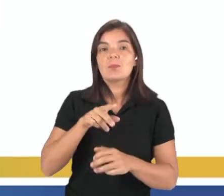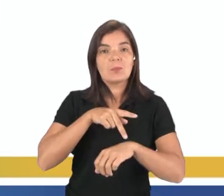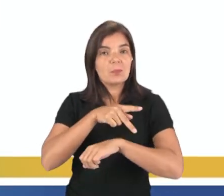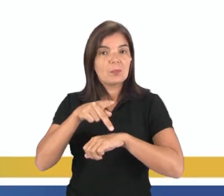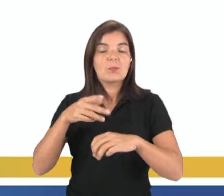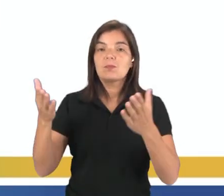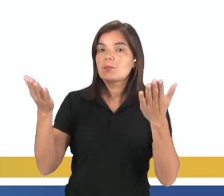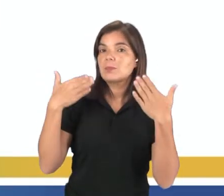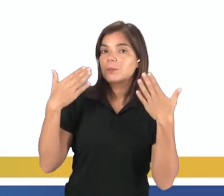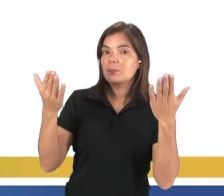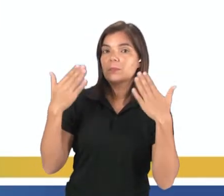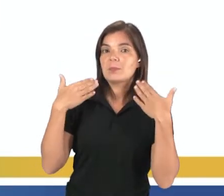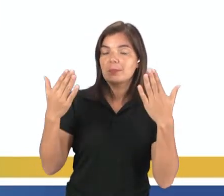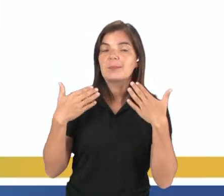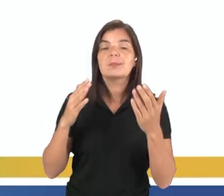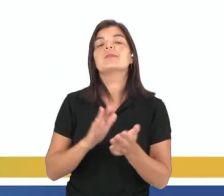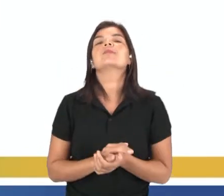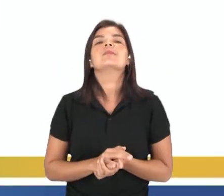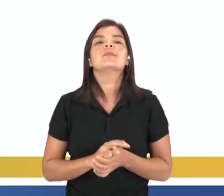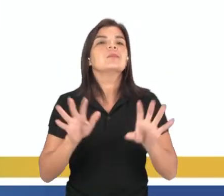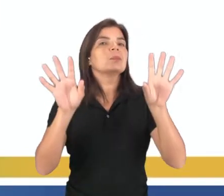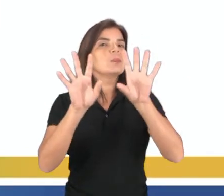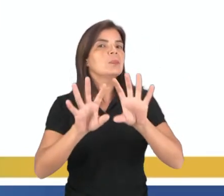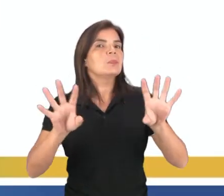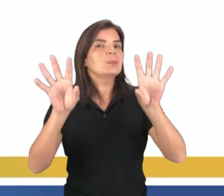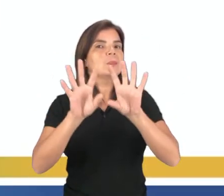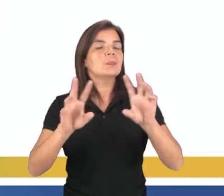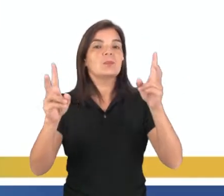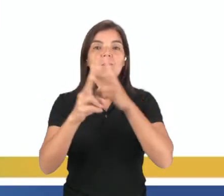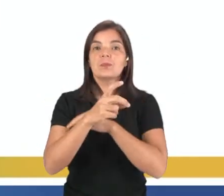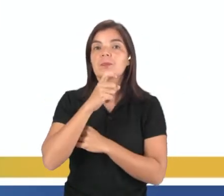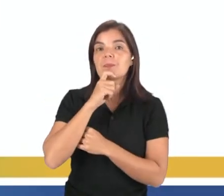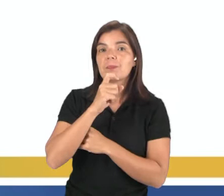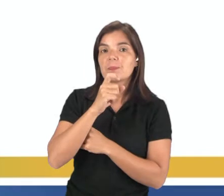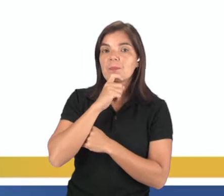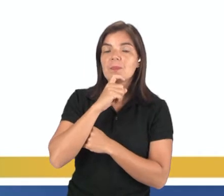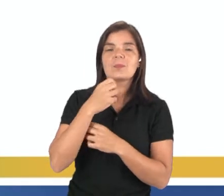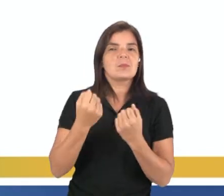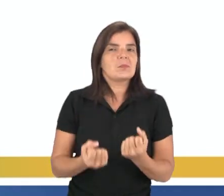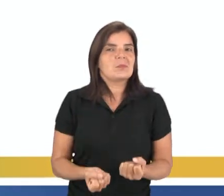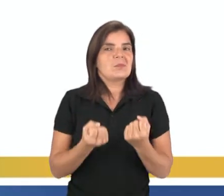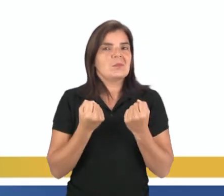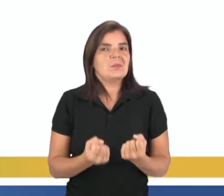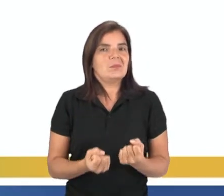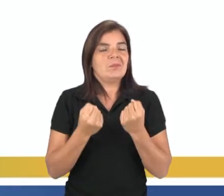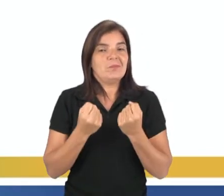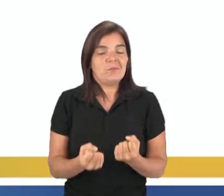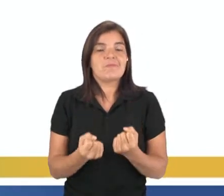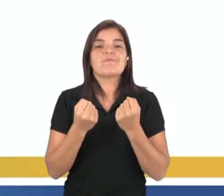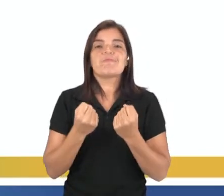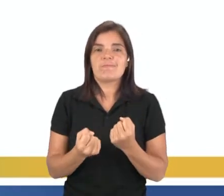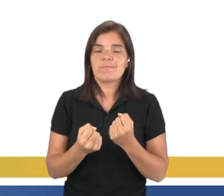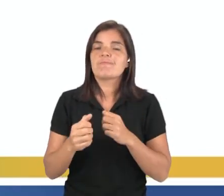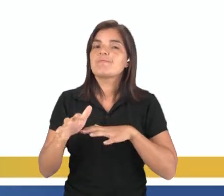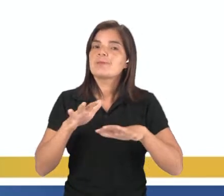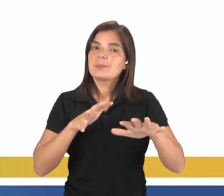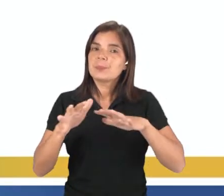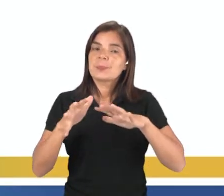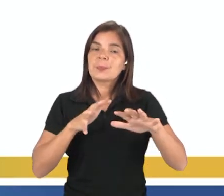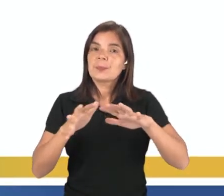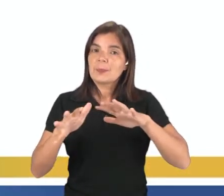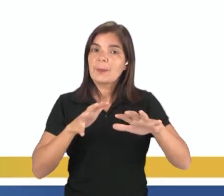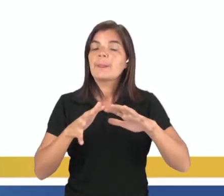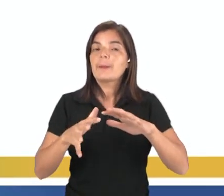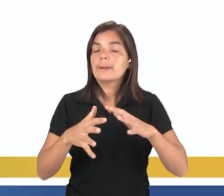países tropicais, tá? Como são massas de ar frias, elas são mais pesadas, então elas caminham, né, entre